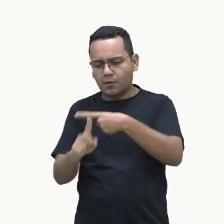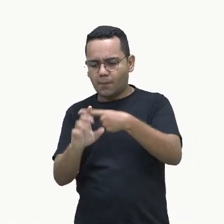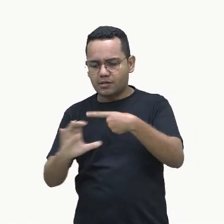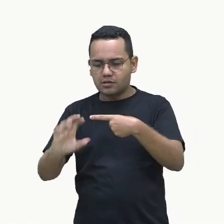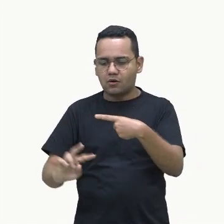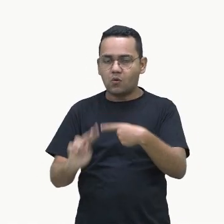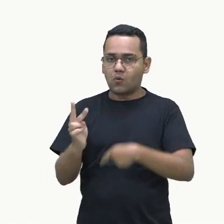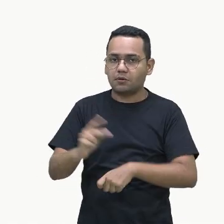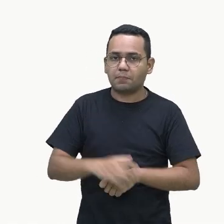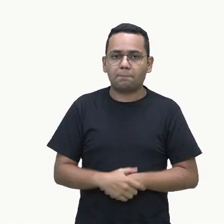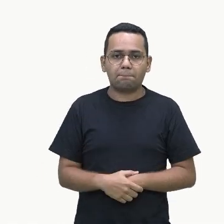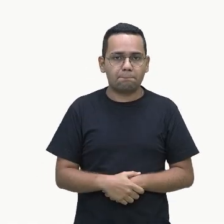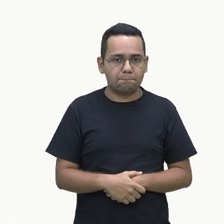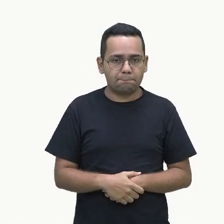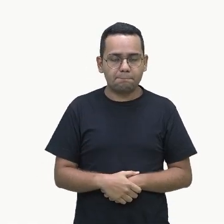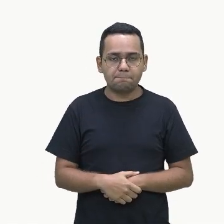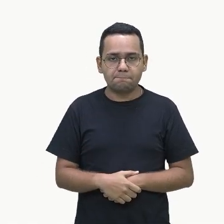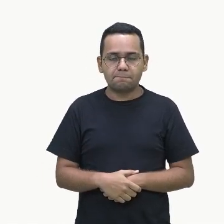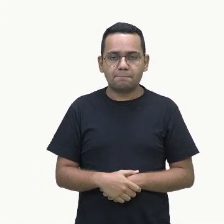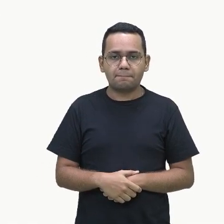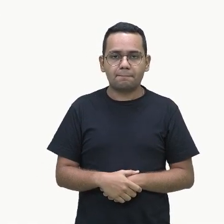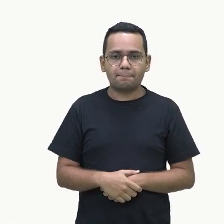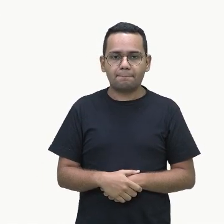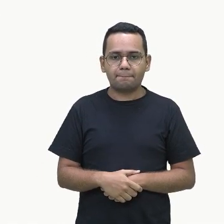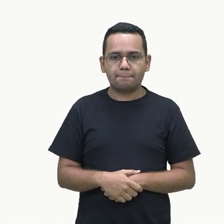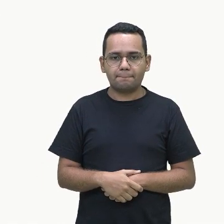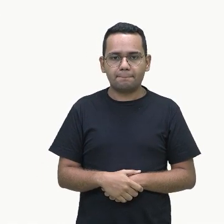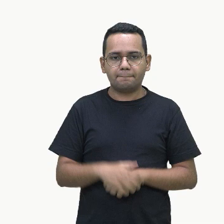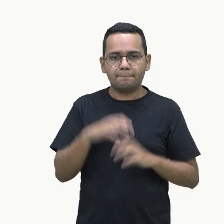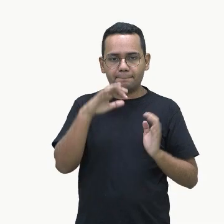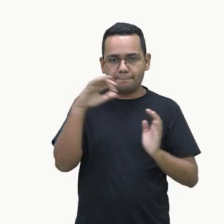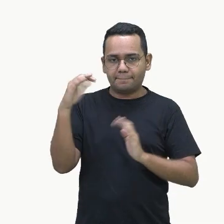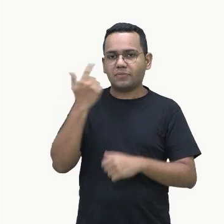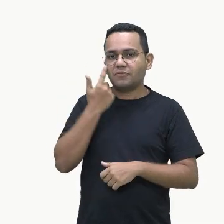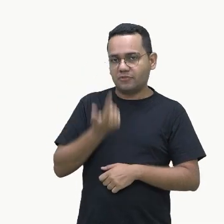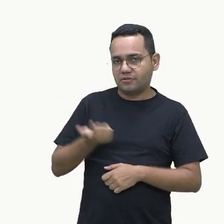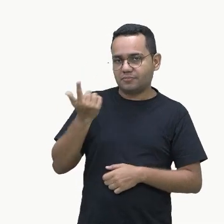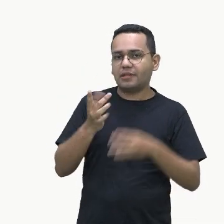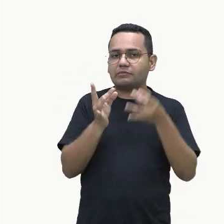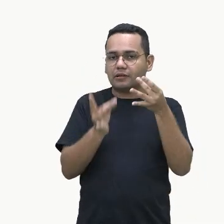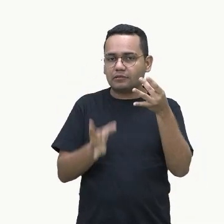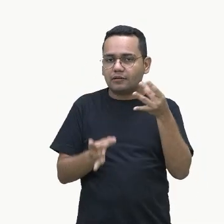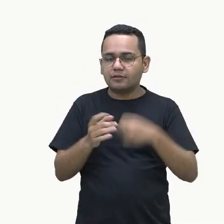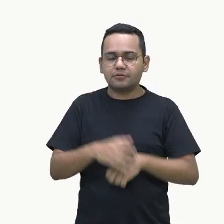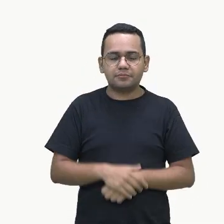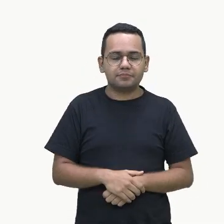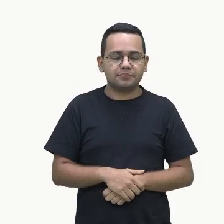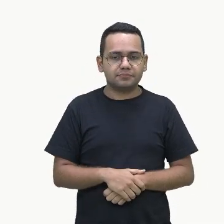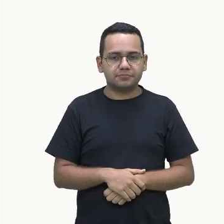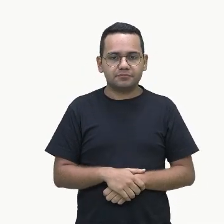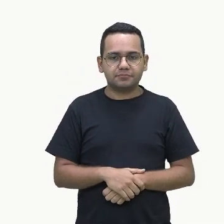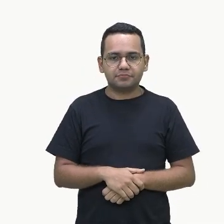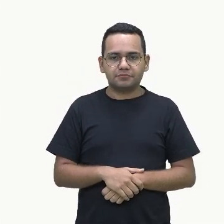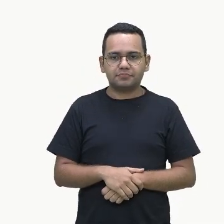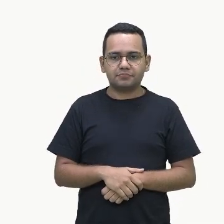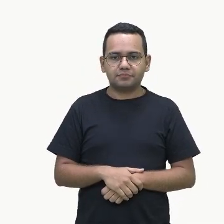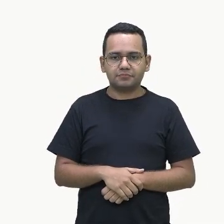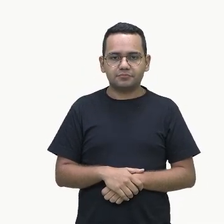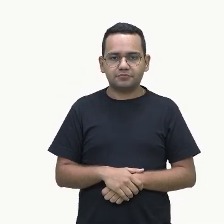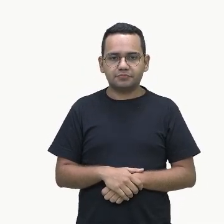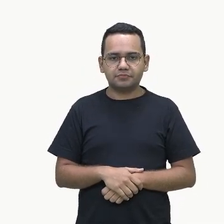mais c ao quadrado. Ainda vem um pouquinho mais, né, de curiosidades aqui para a gente deixar bem mais